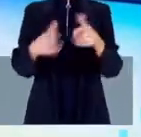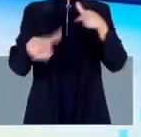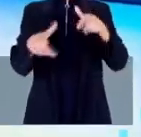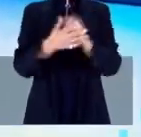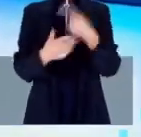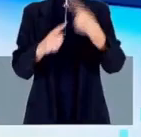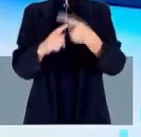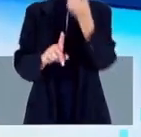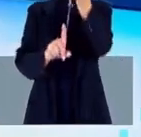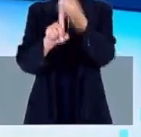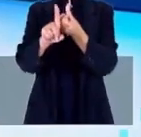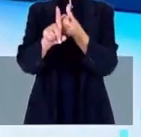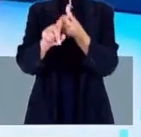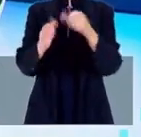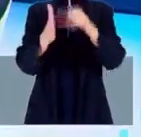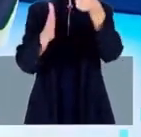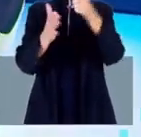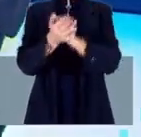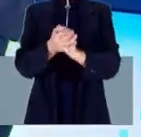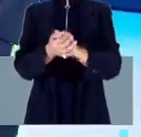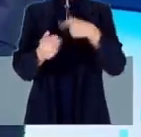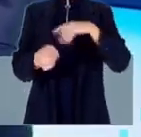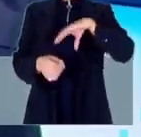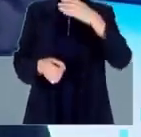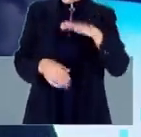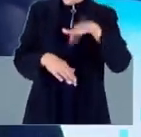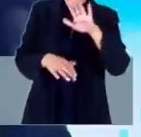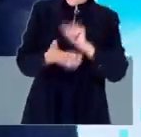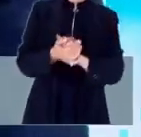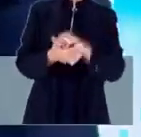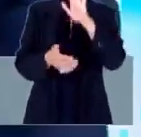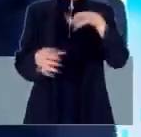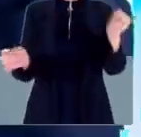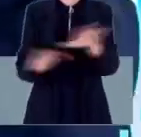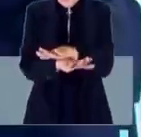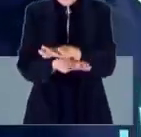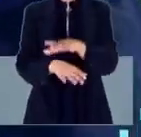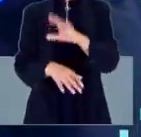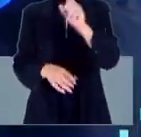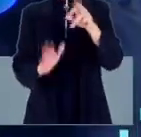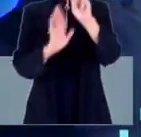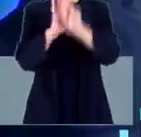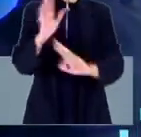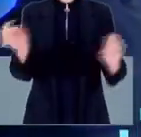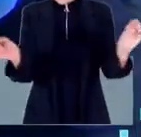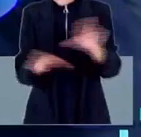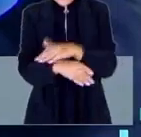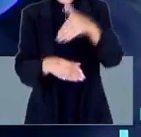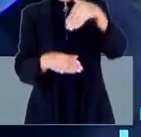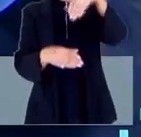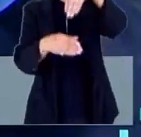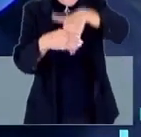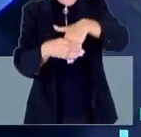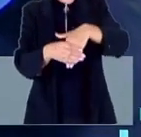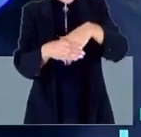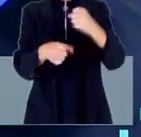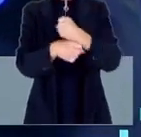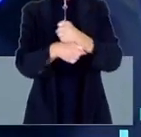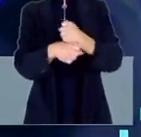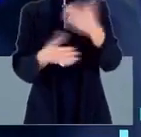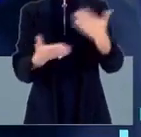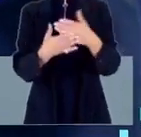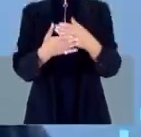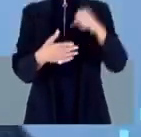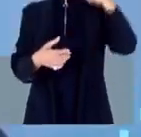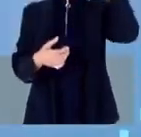que são seis primeiros meses eu vou até ser mais ousada ela tá pronta pronta O relatório está pronto para votar esse ano no senado